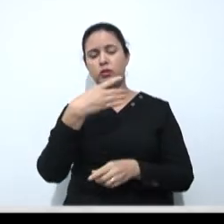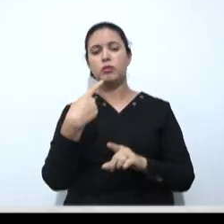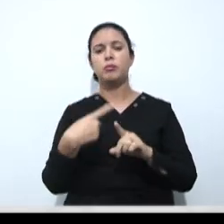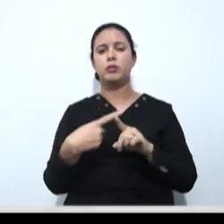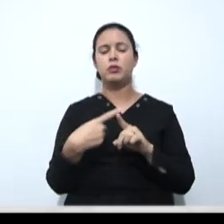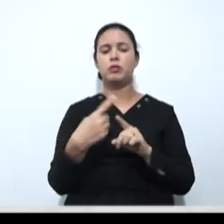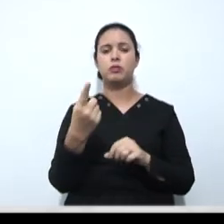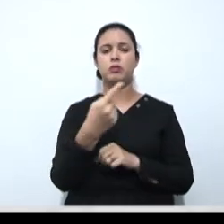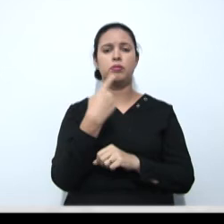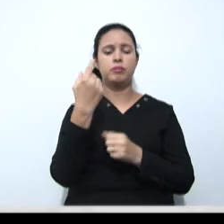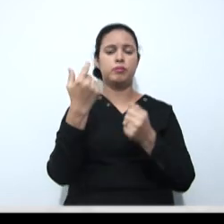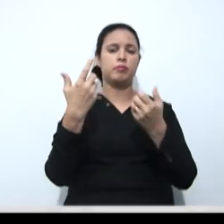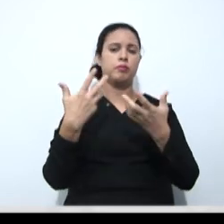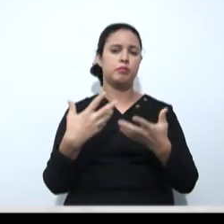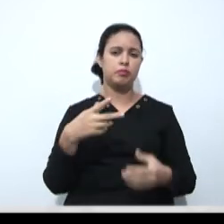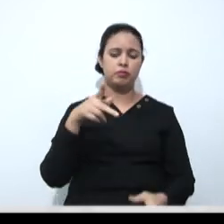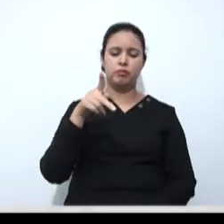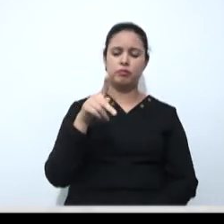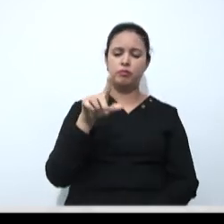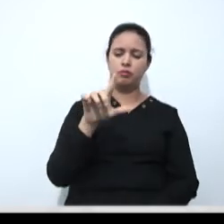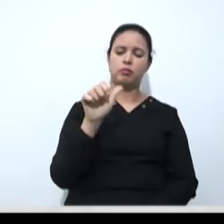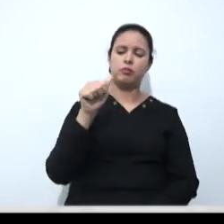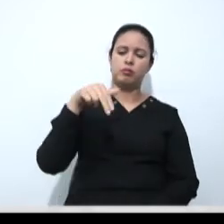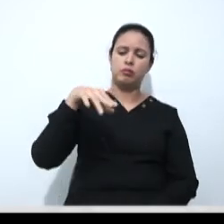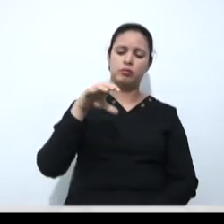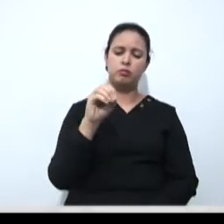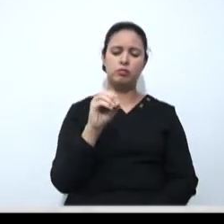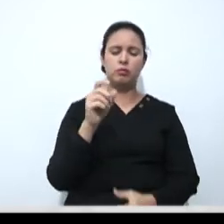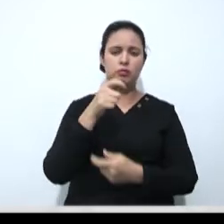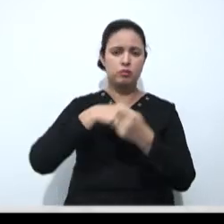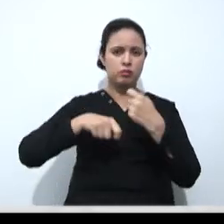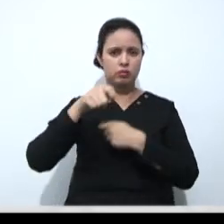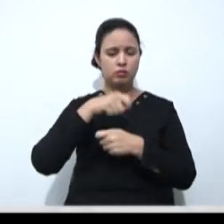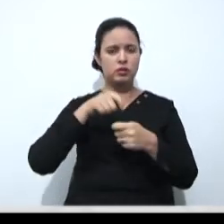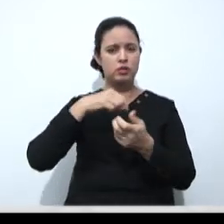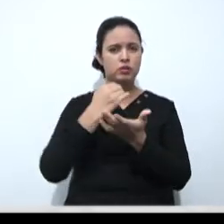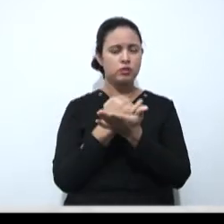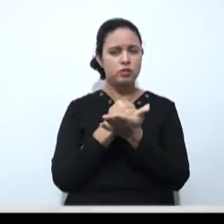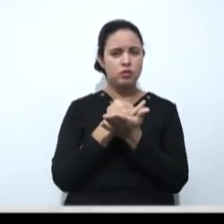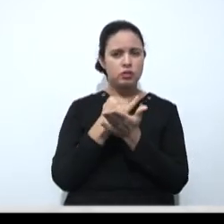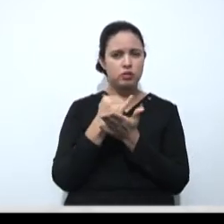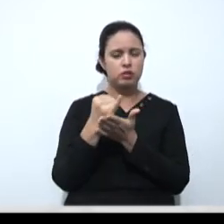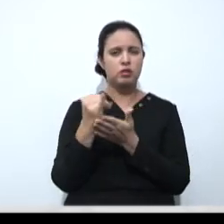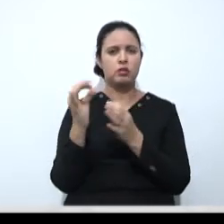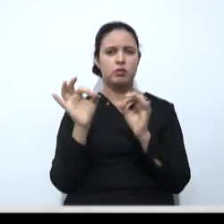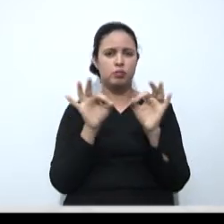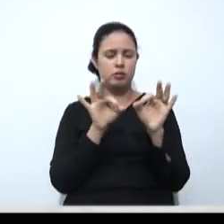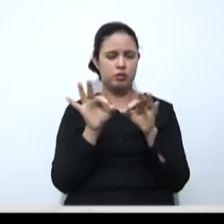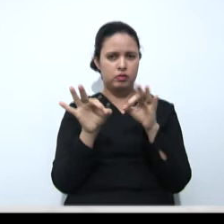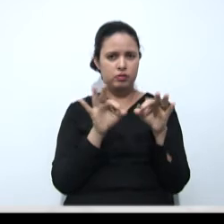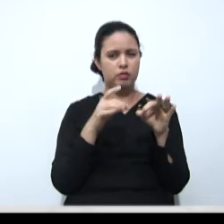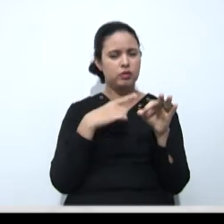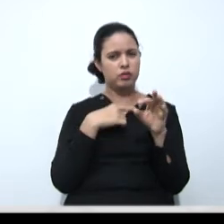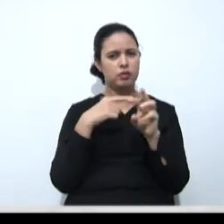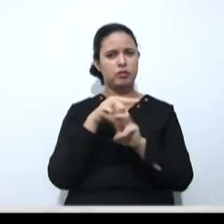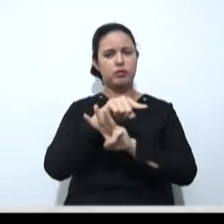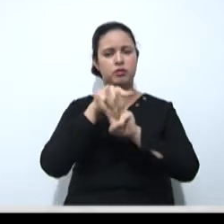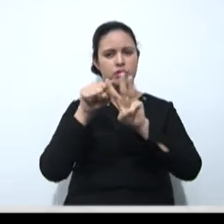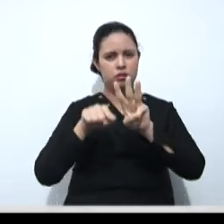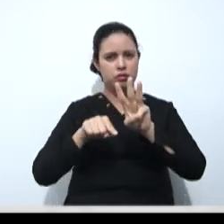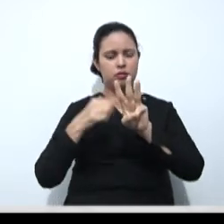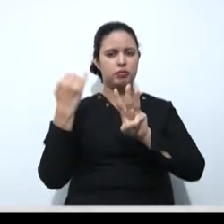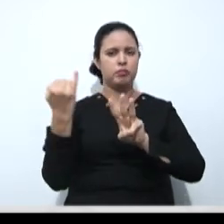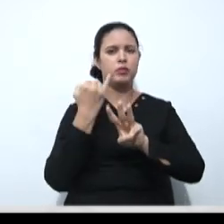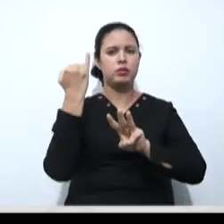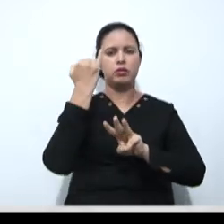gente está falando do plano de negócio e o plano de negócio é o início de um planejamento. Existem 3 definições